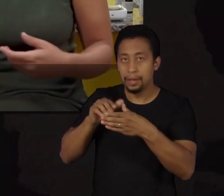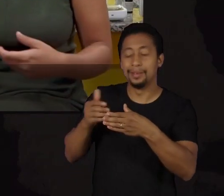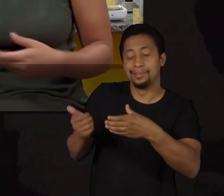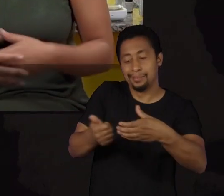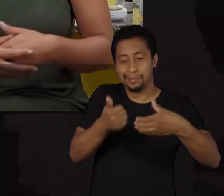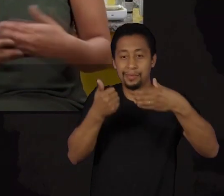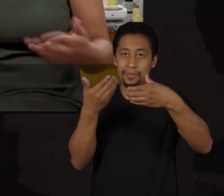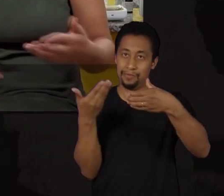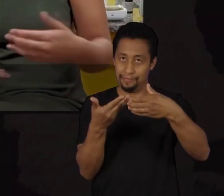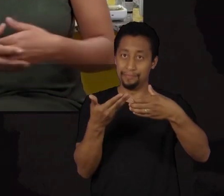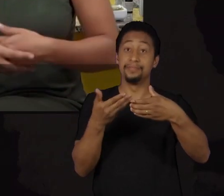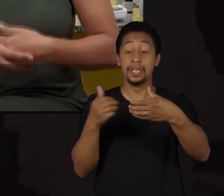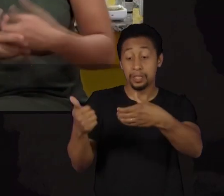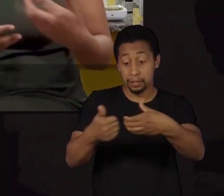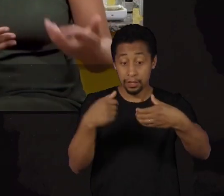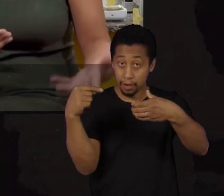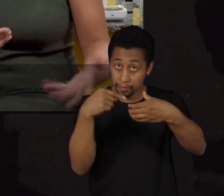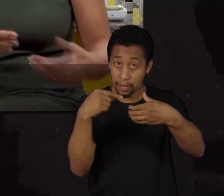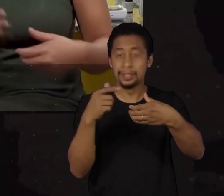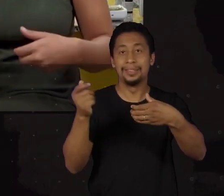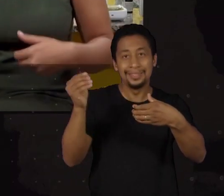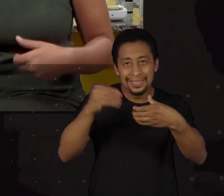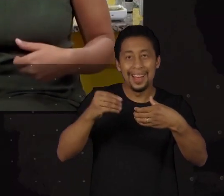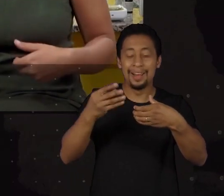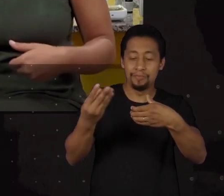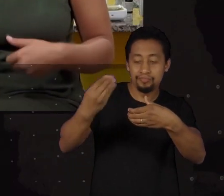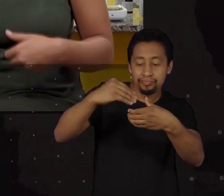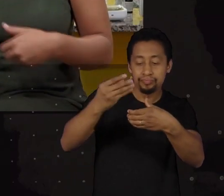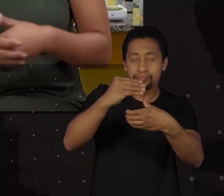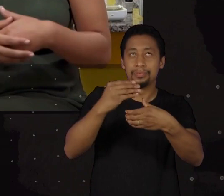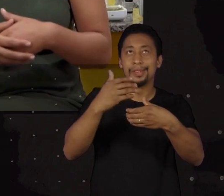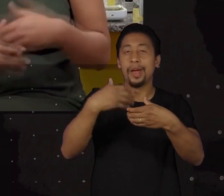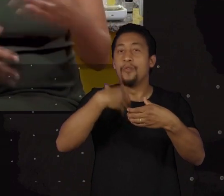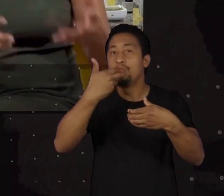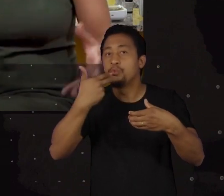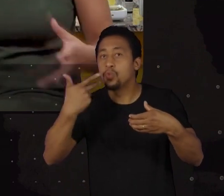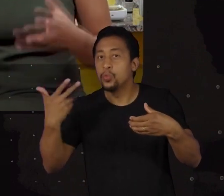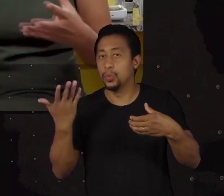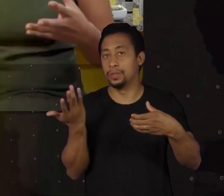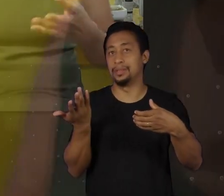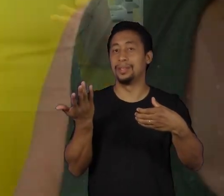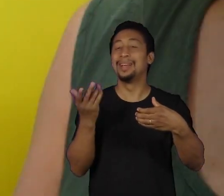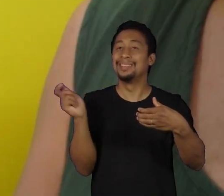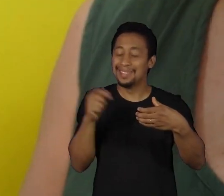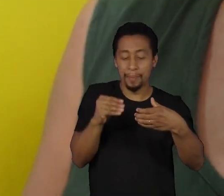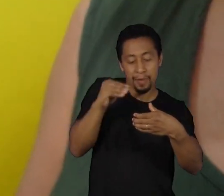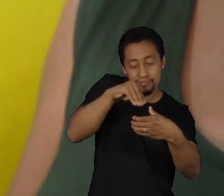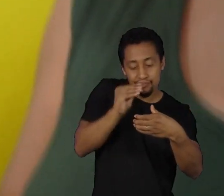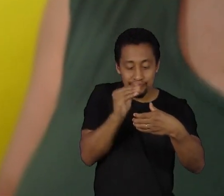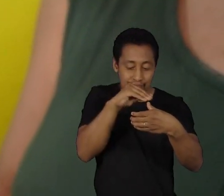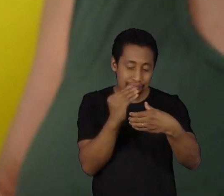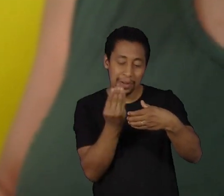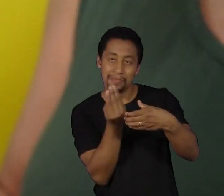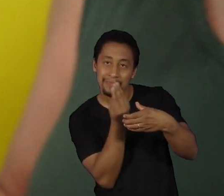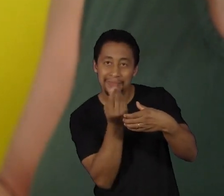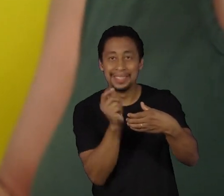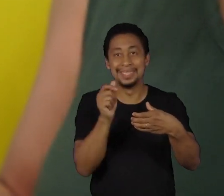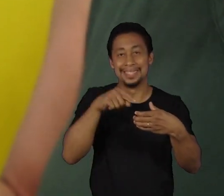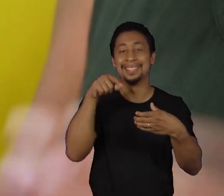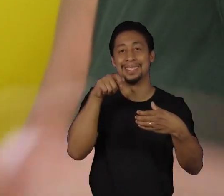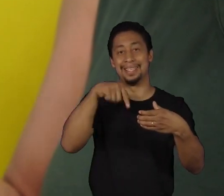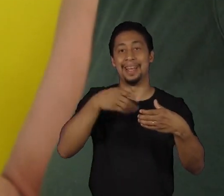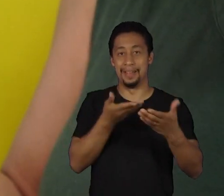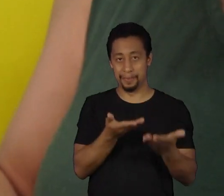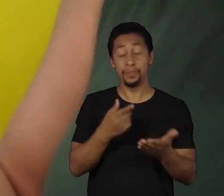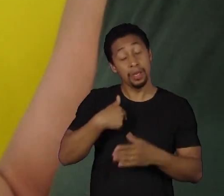você consegue adicionar condimentos, frutas, né? Você consegue brincar. Eu, como sommelier, eu costumo